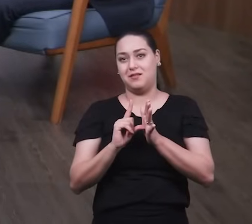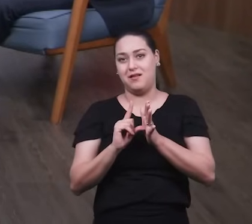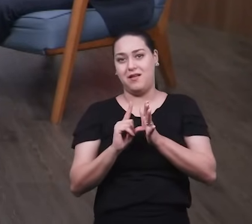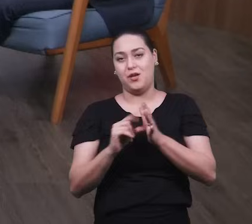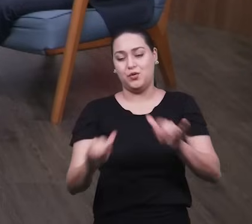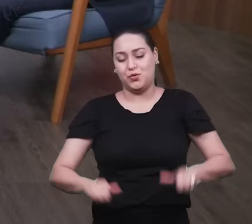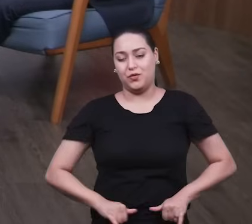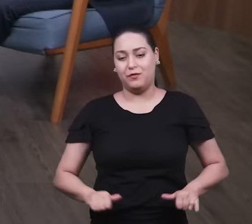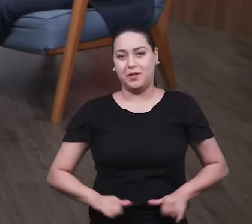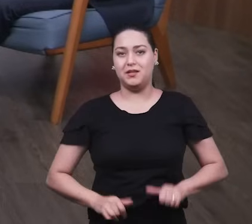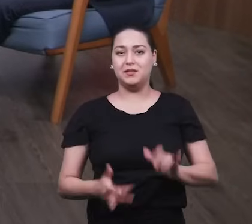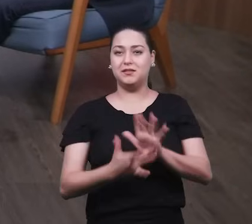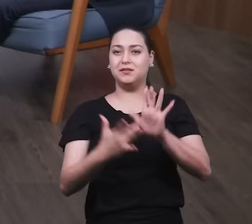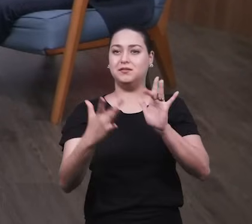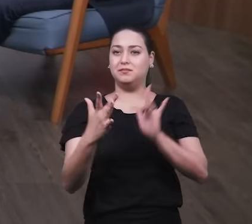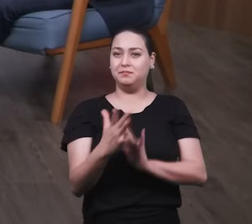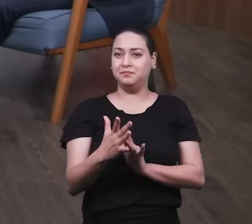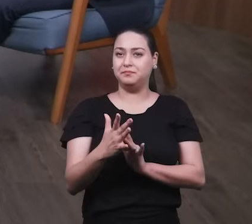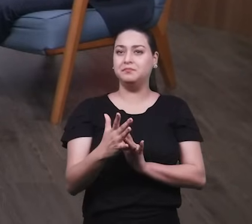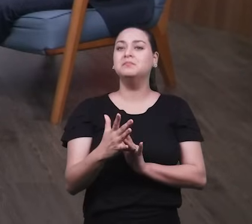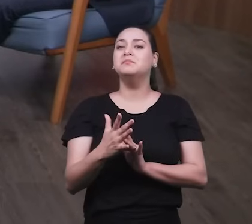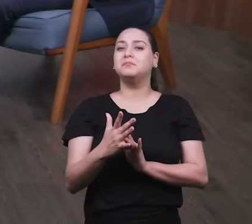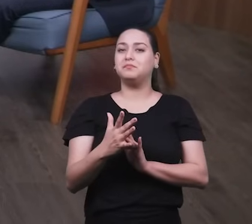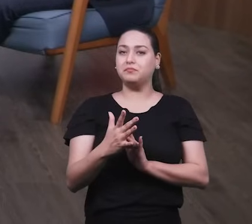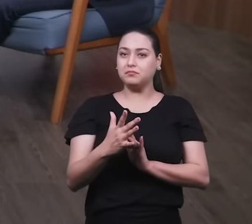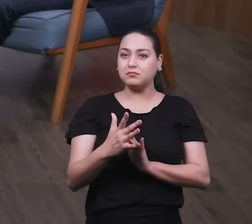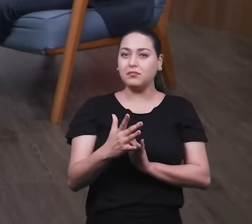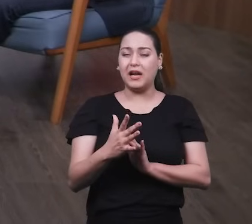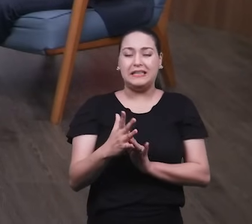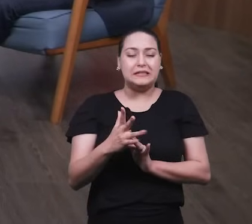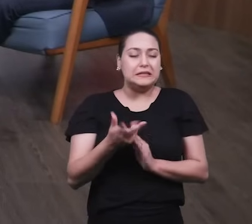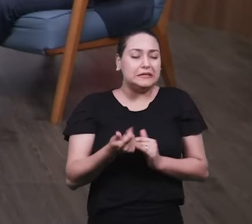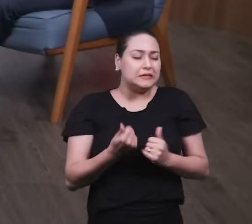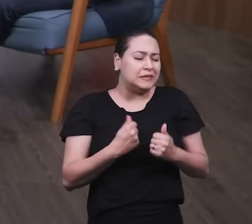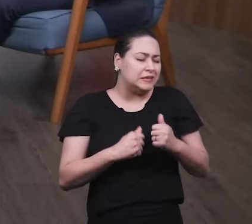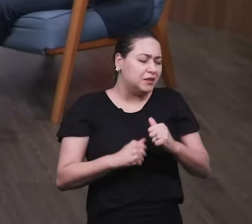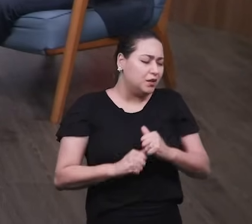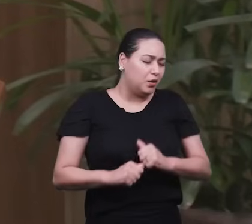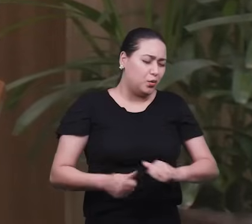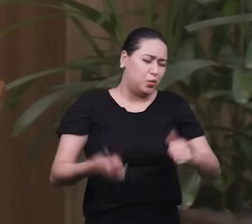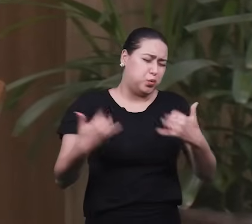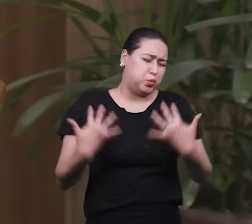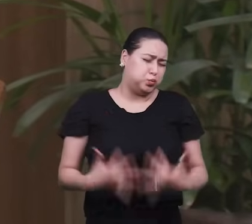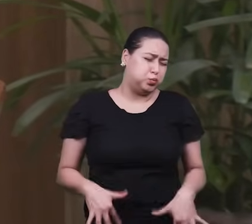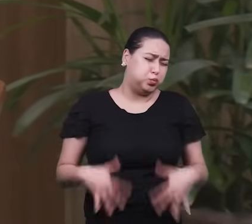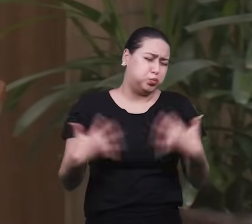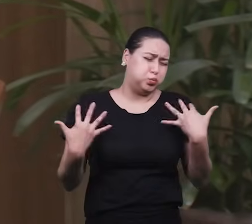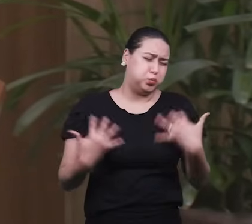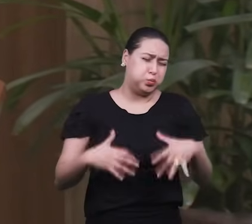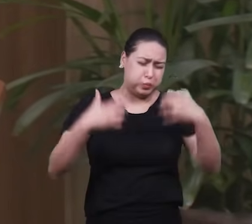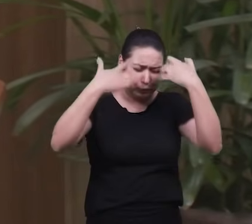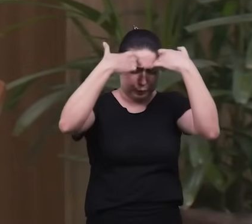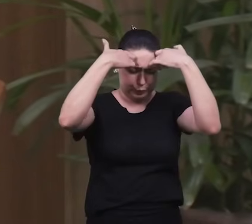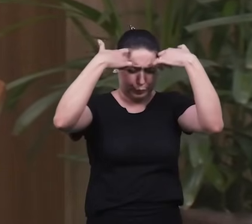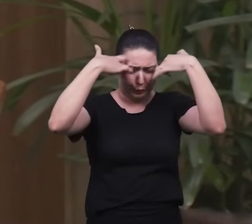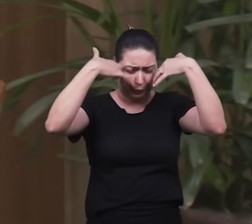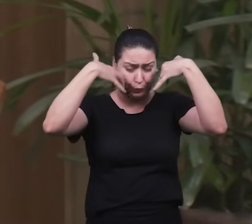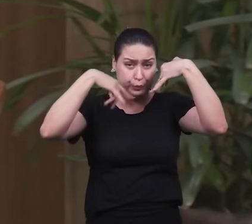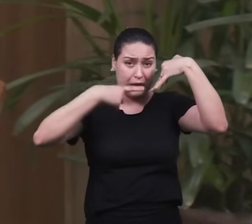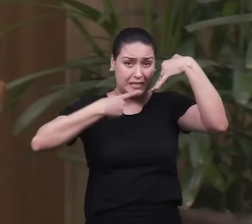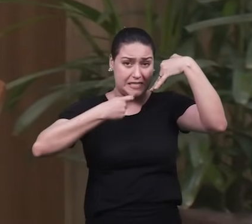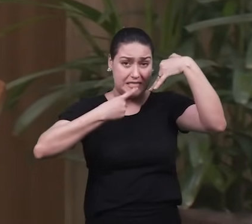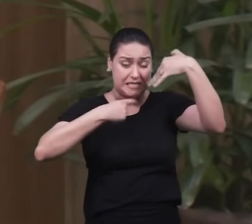Aquele sofrimento do Senhor Jesus, que ele é posto em agonia, ora mais intensamente, suou